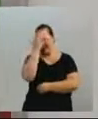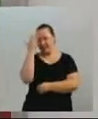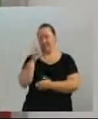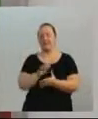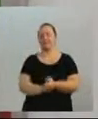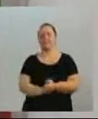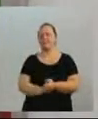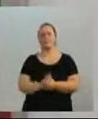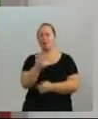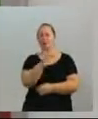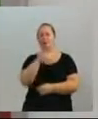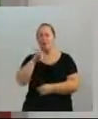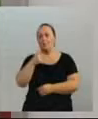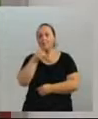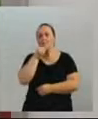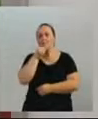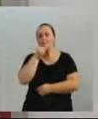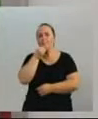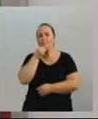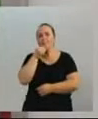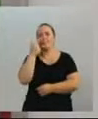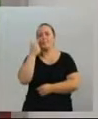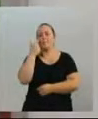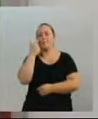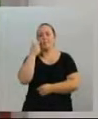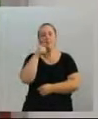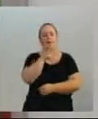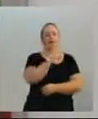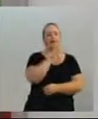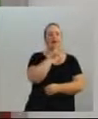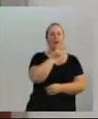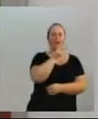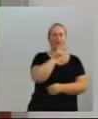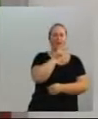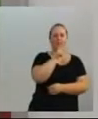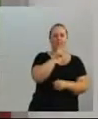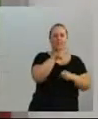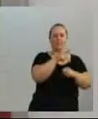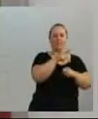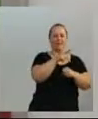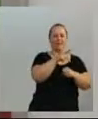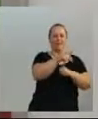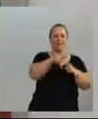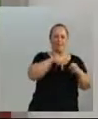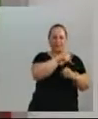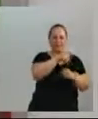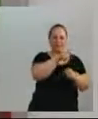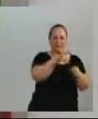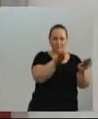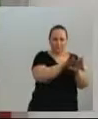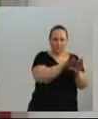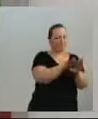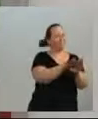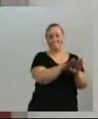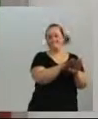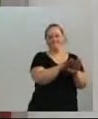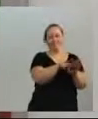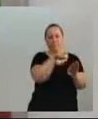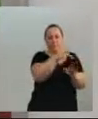a oportunidade de ver o presídio da Água Verde Passo Manso fechar, porque ele vai ser para os que já